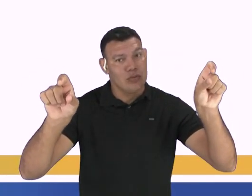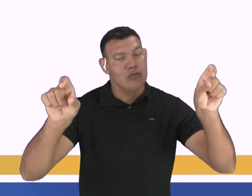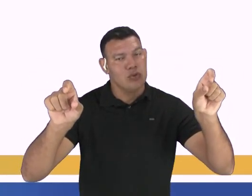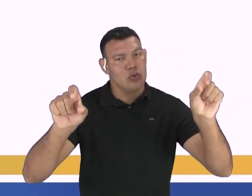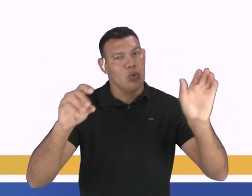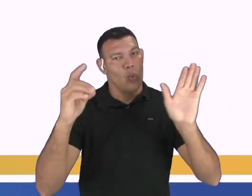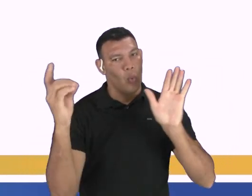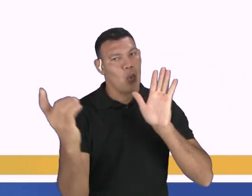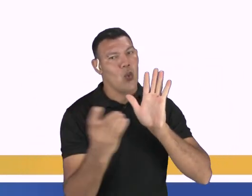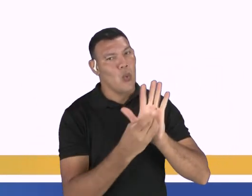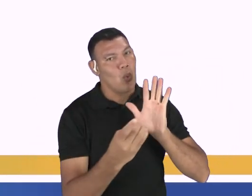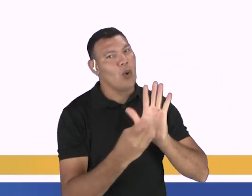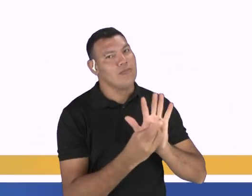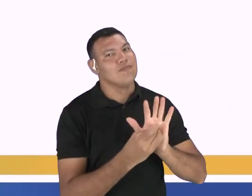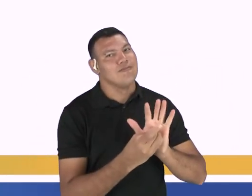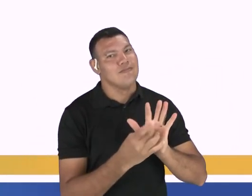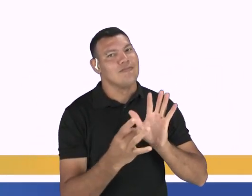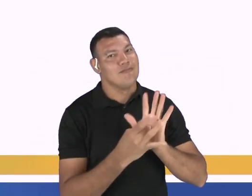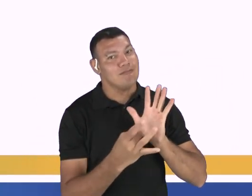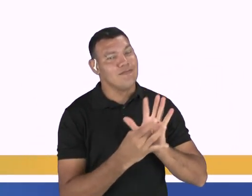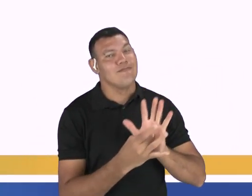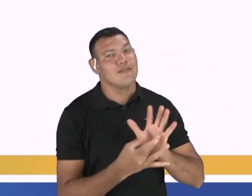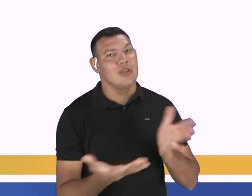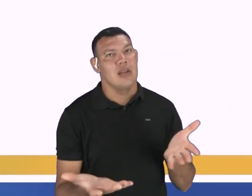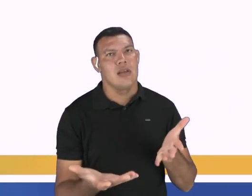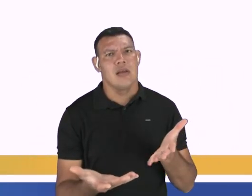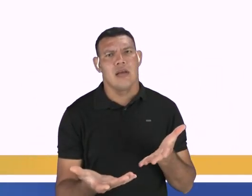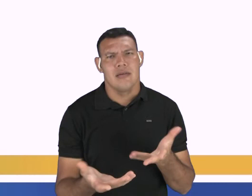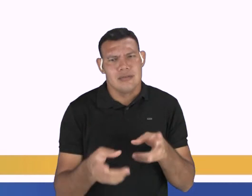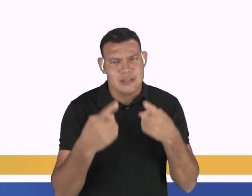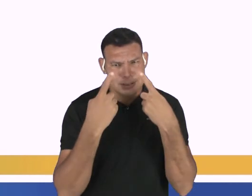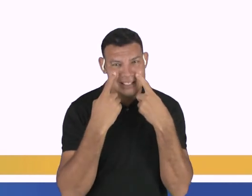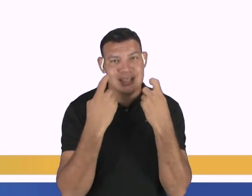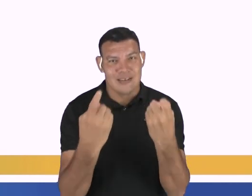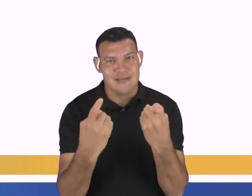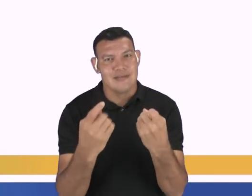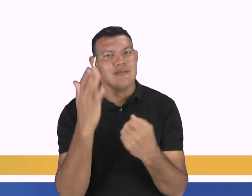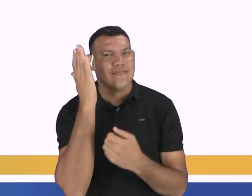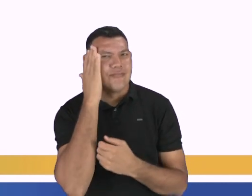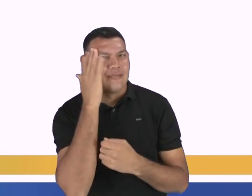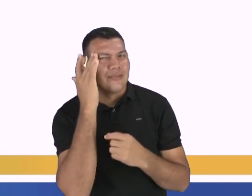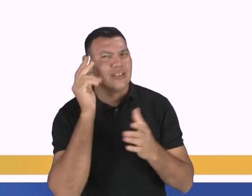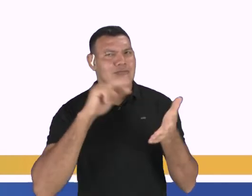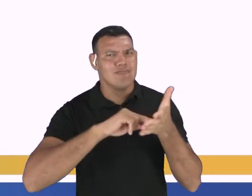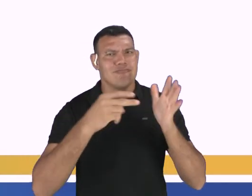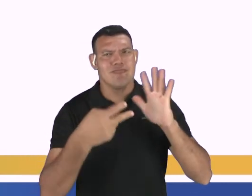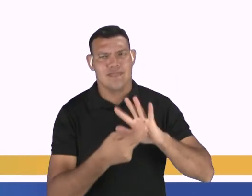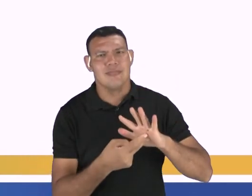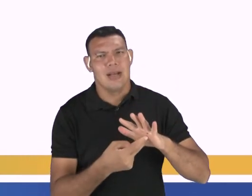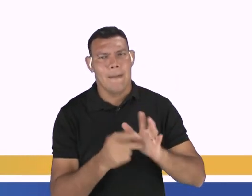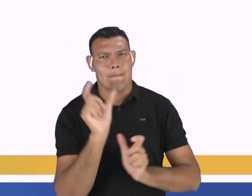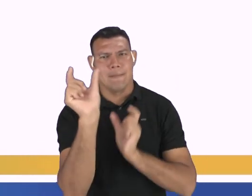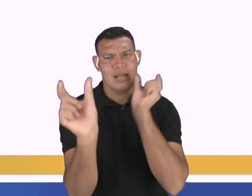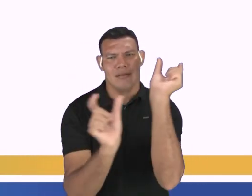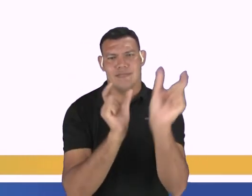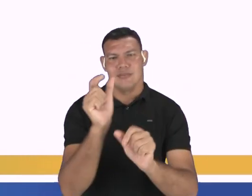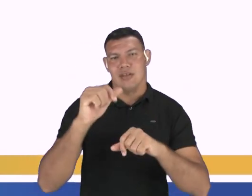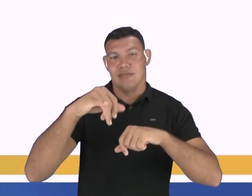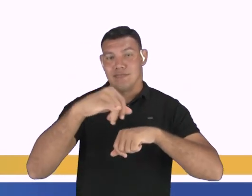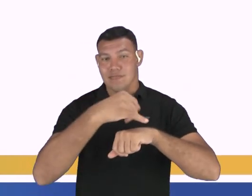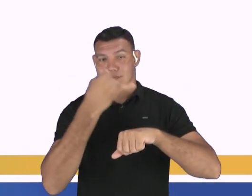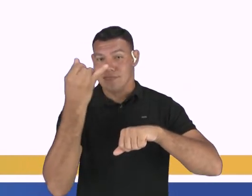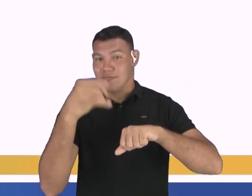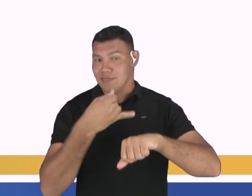Memórias Póstumas. Olha como é interessante você saber o que significam as palavras e os adjetivos. Então